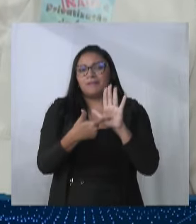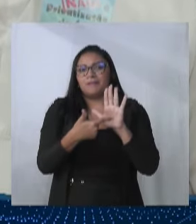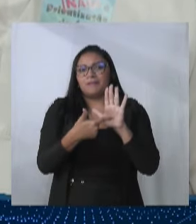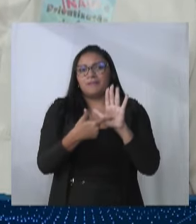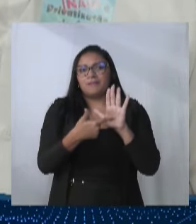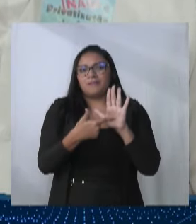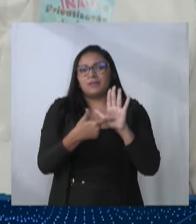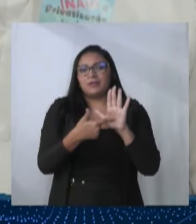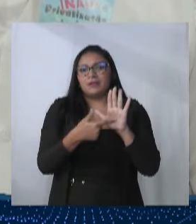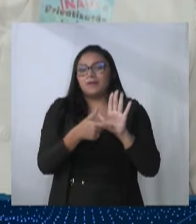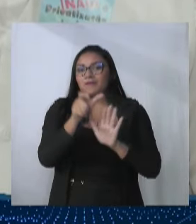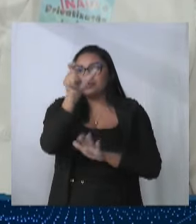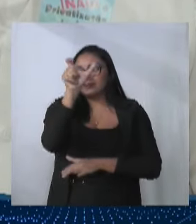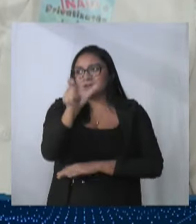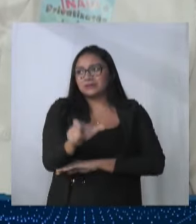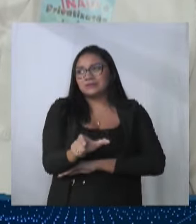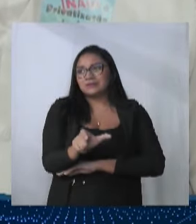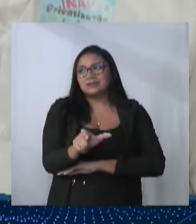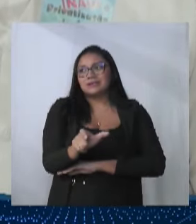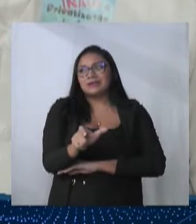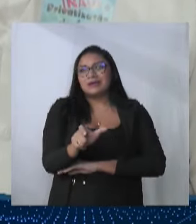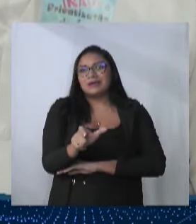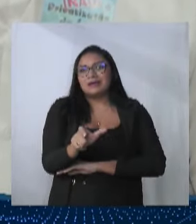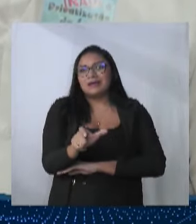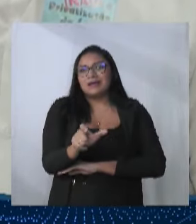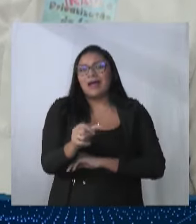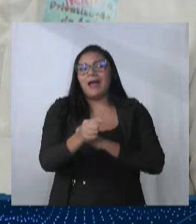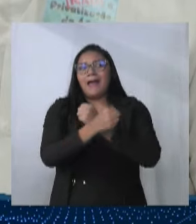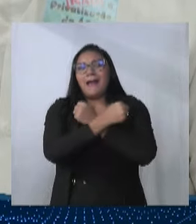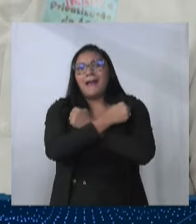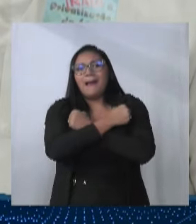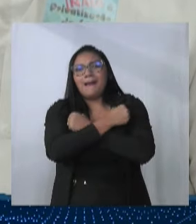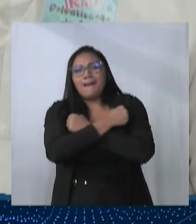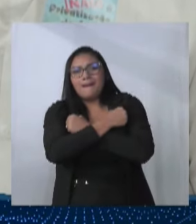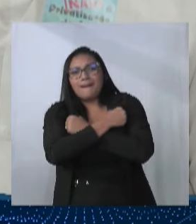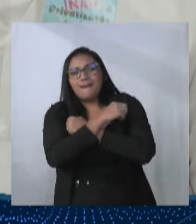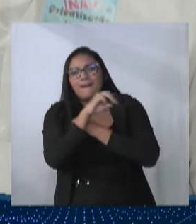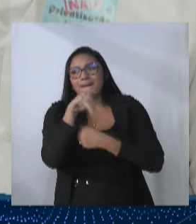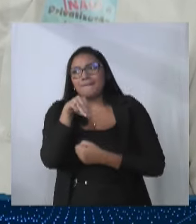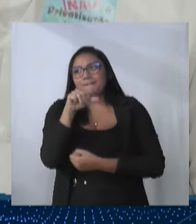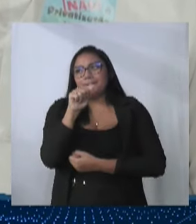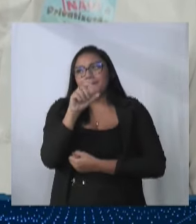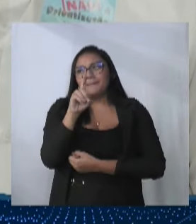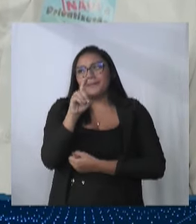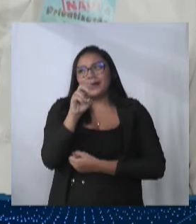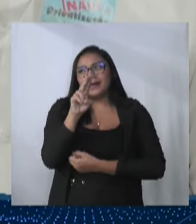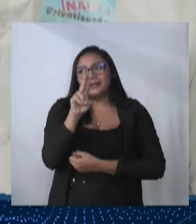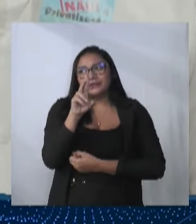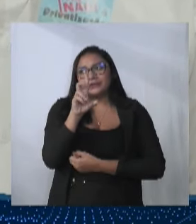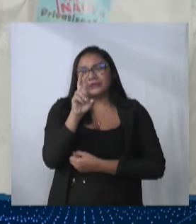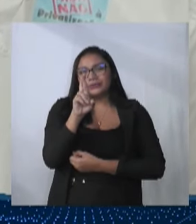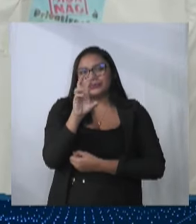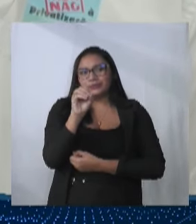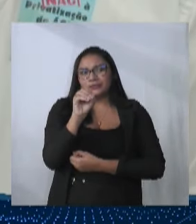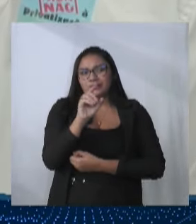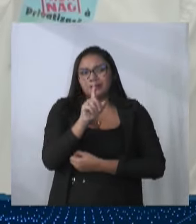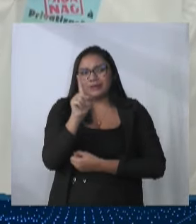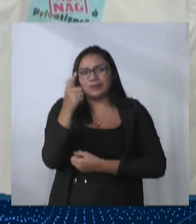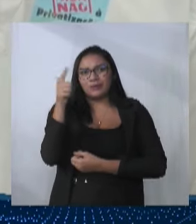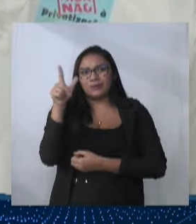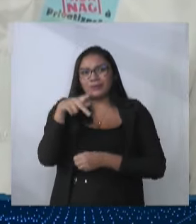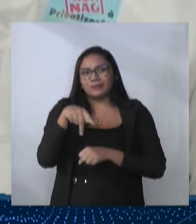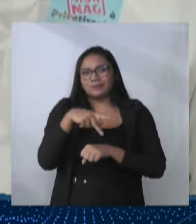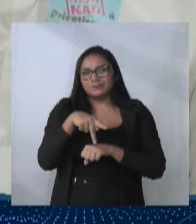Seu perfil mais é de ser abraçar o Maduro lá na Venezuela. É